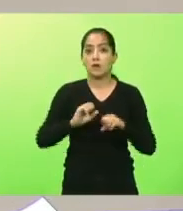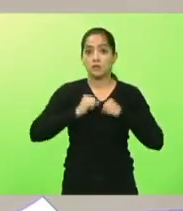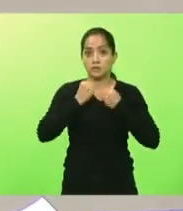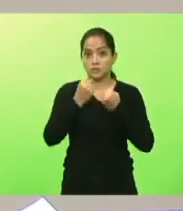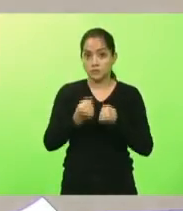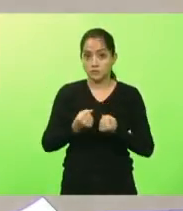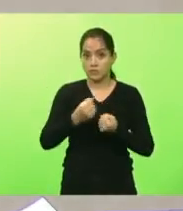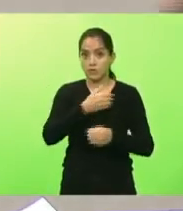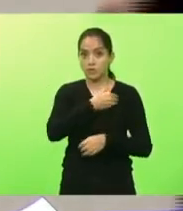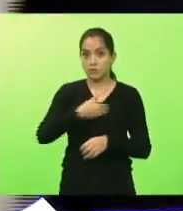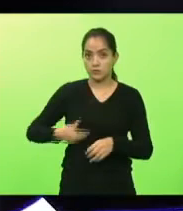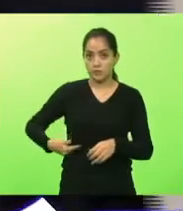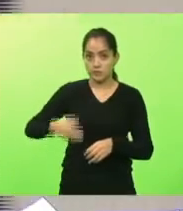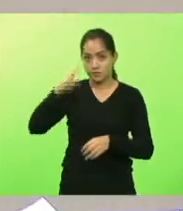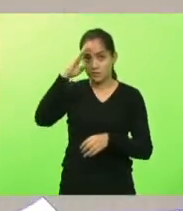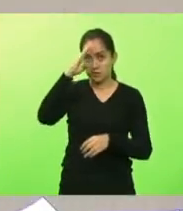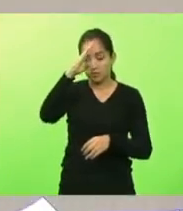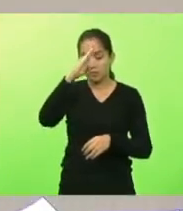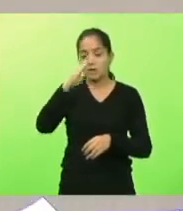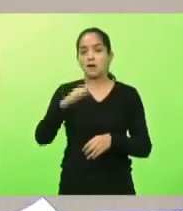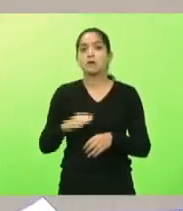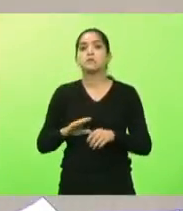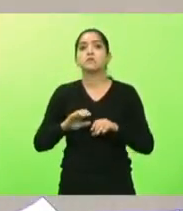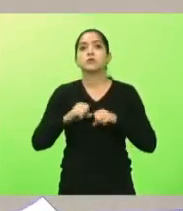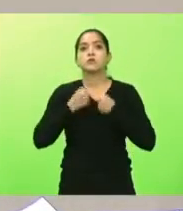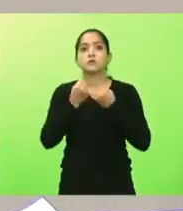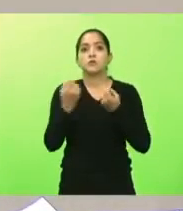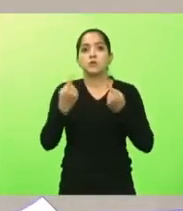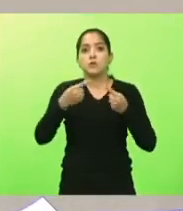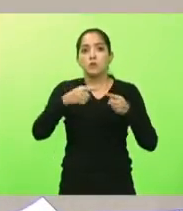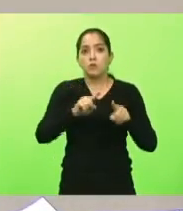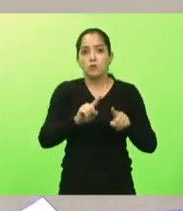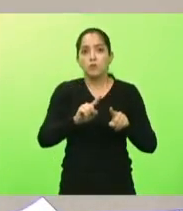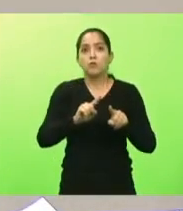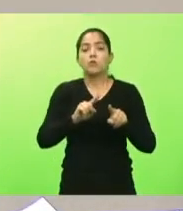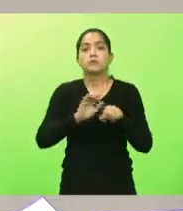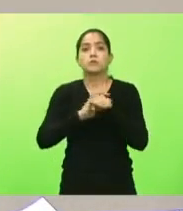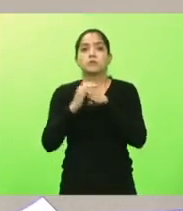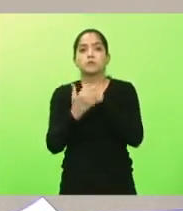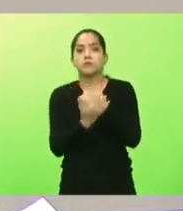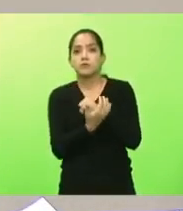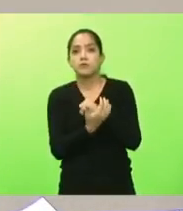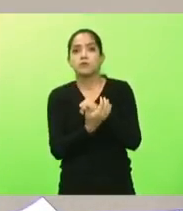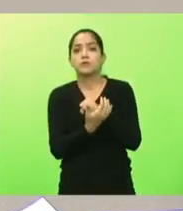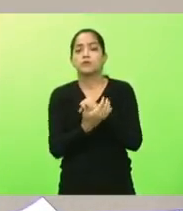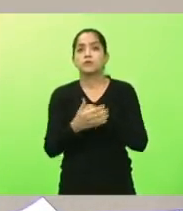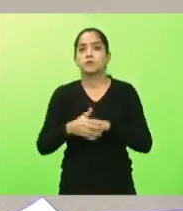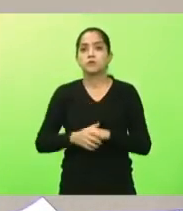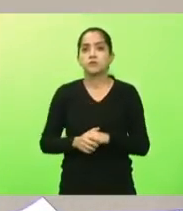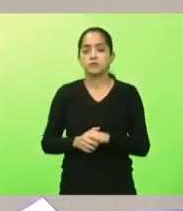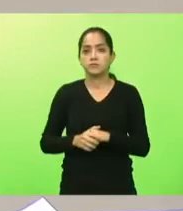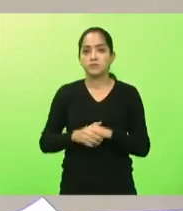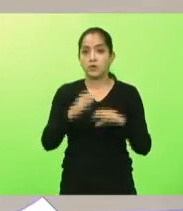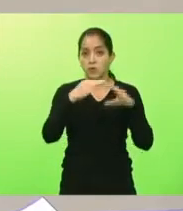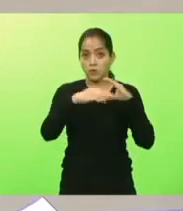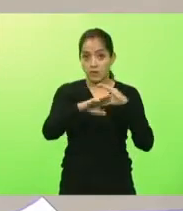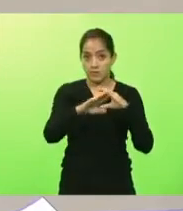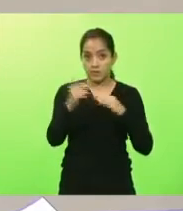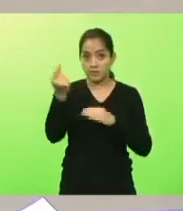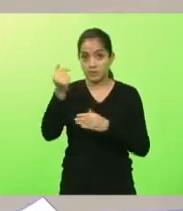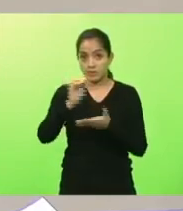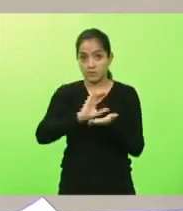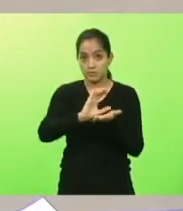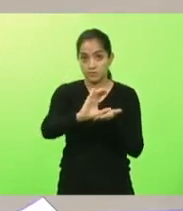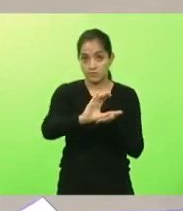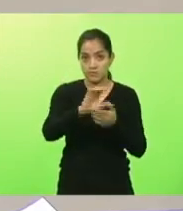presidente da República, empregados no combate à pandemia do Covid-19, em especial no que tange o encaminhamento de verbas extraordinárias